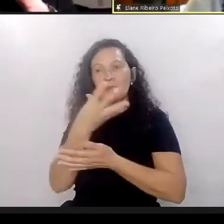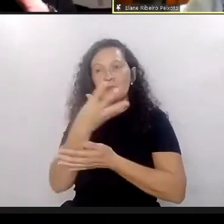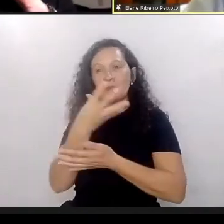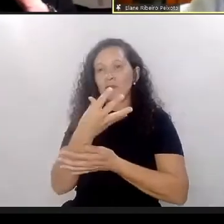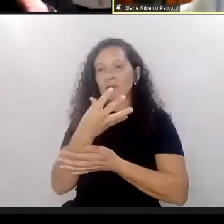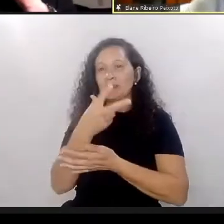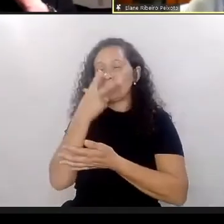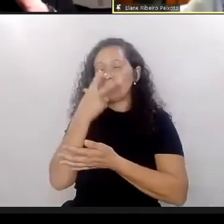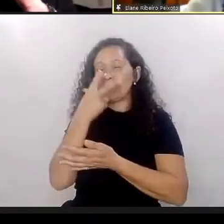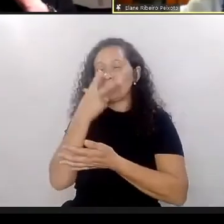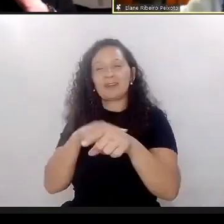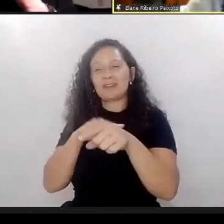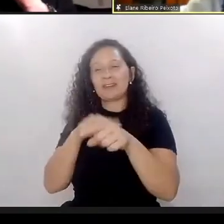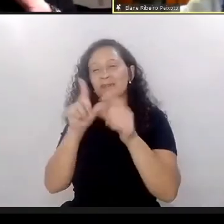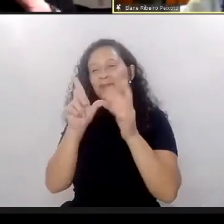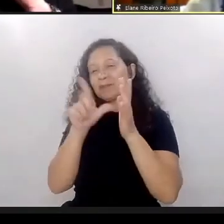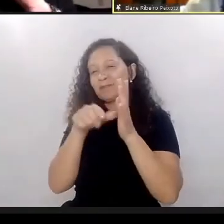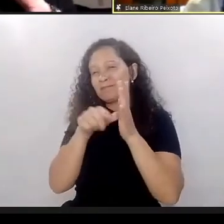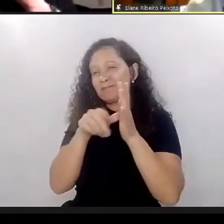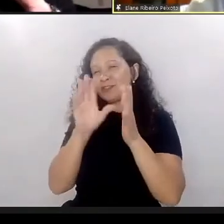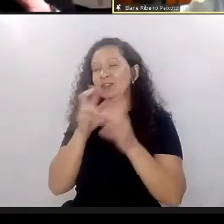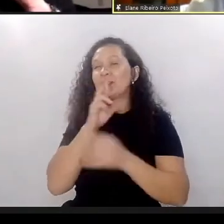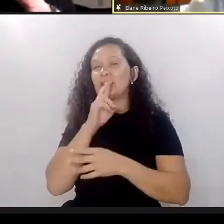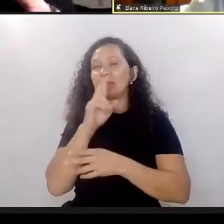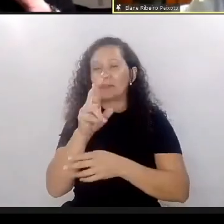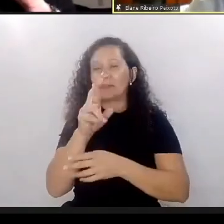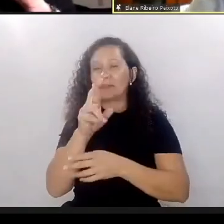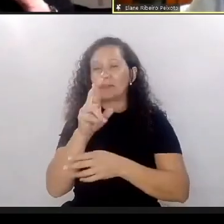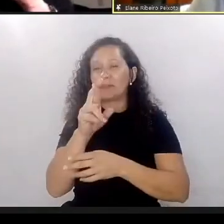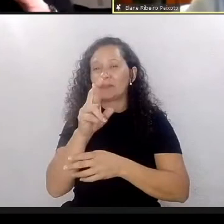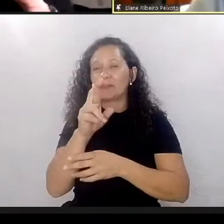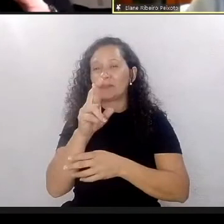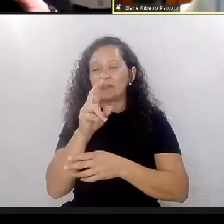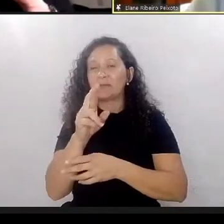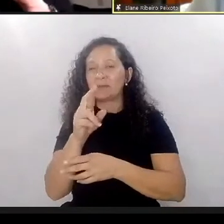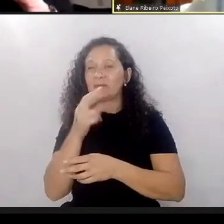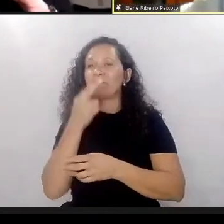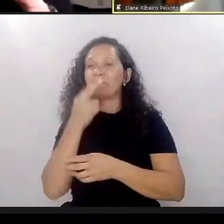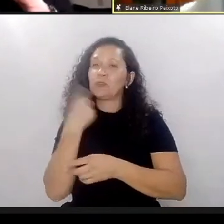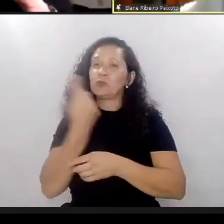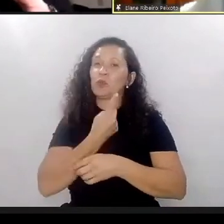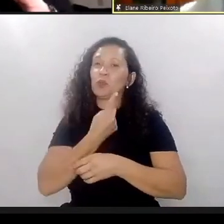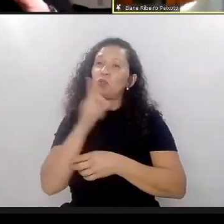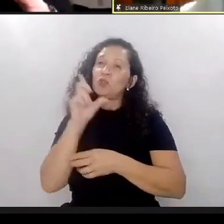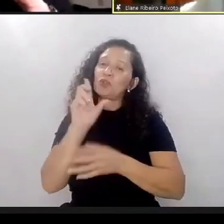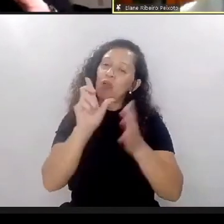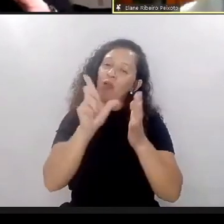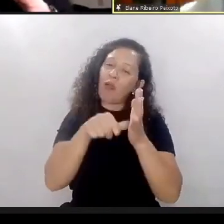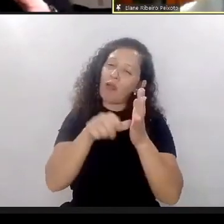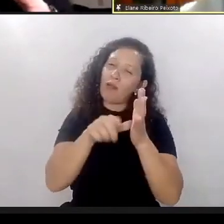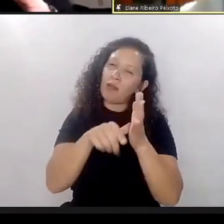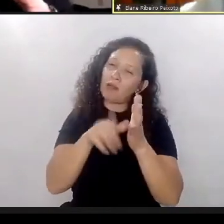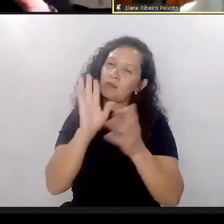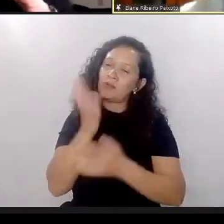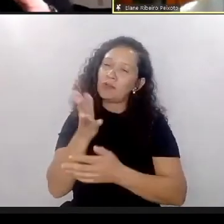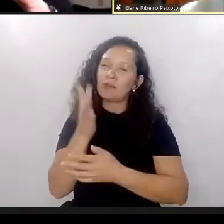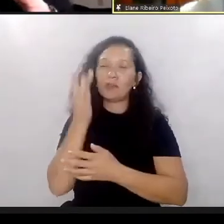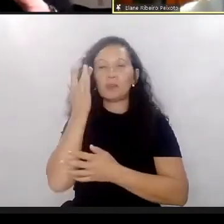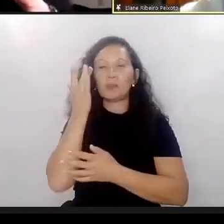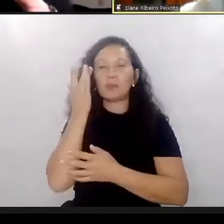né? Eu acho que nós já ultrapassamos o tempo. Eu não sei se a gente pode falar,